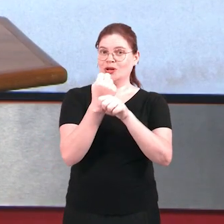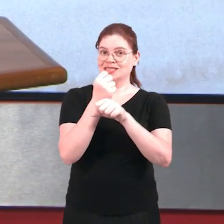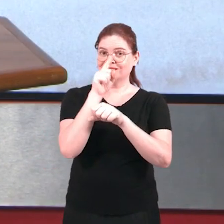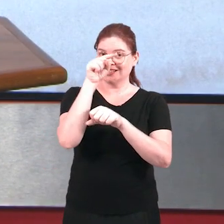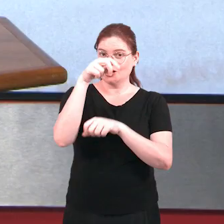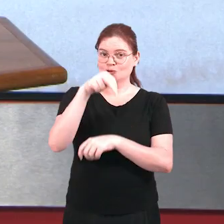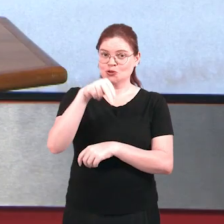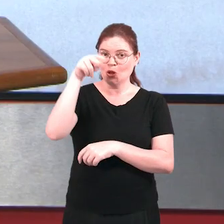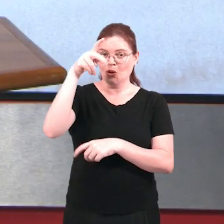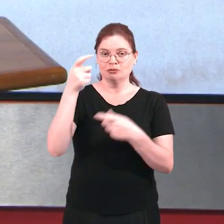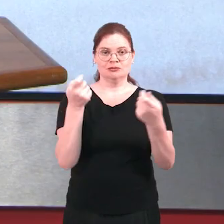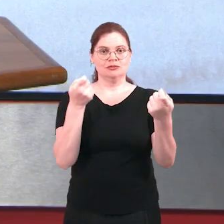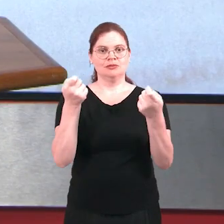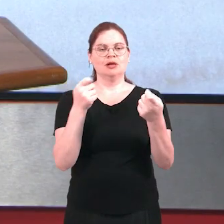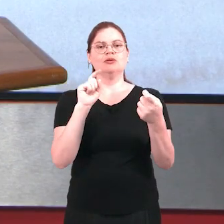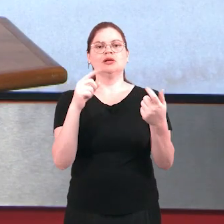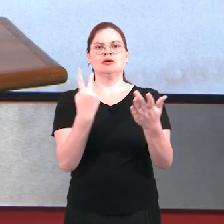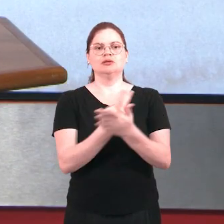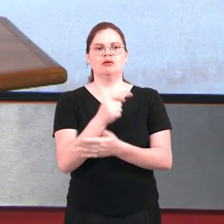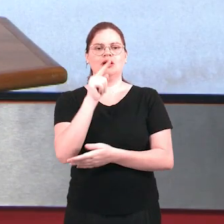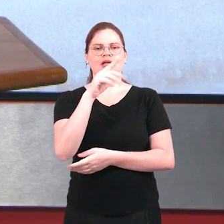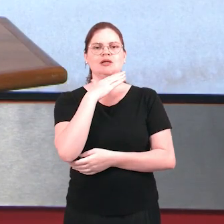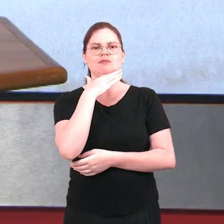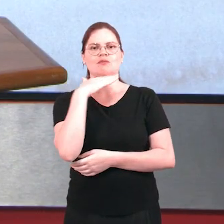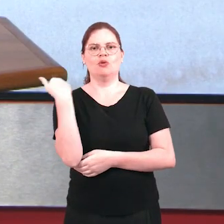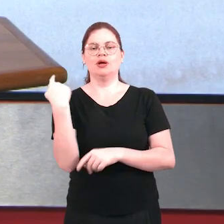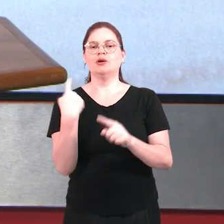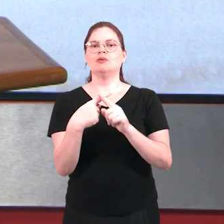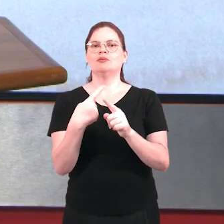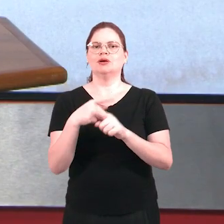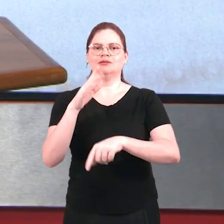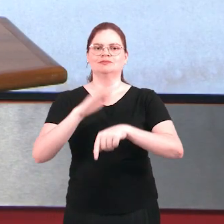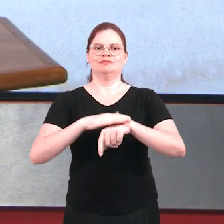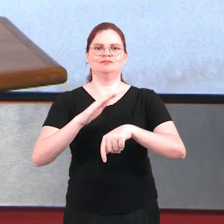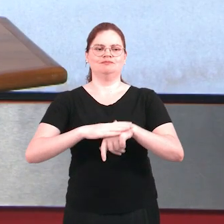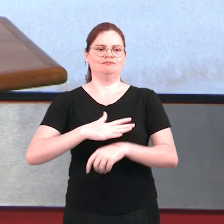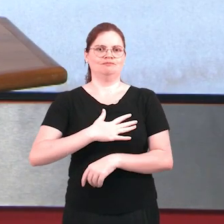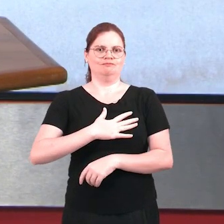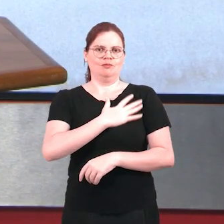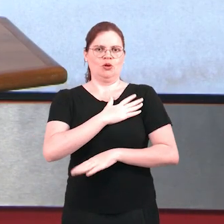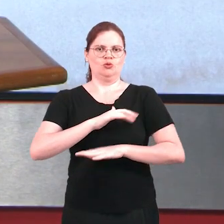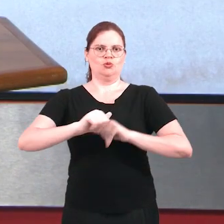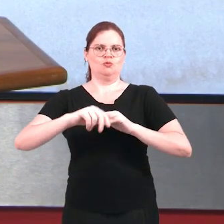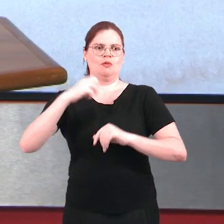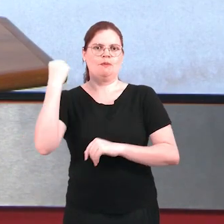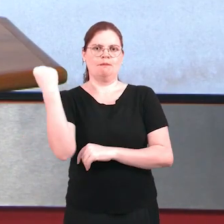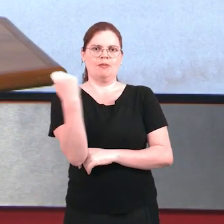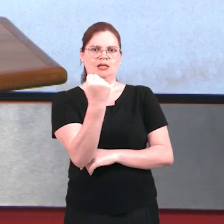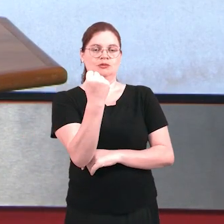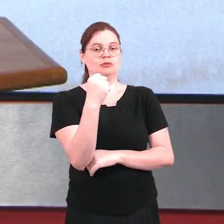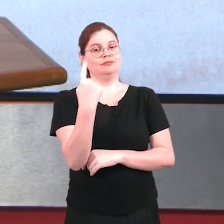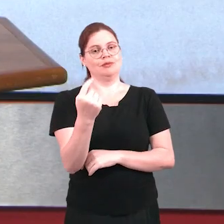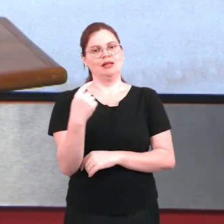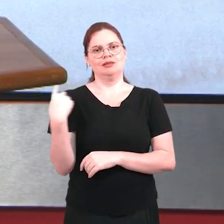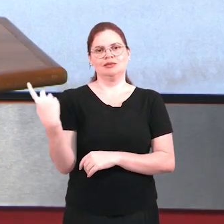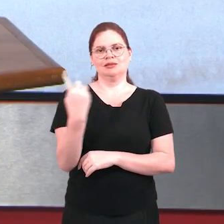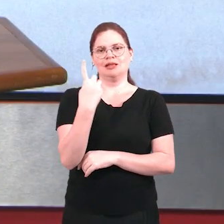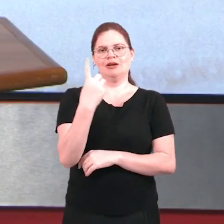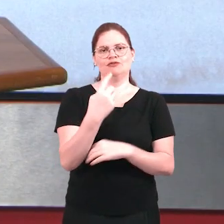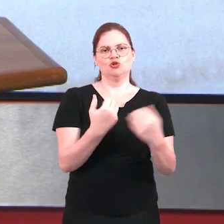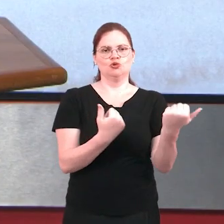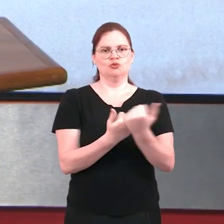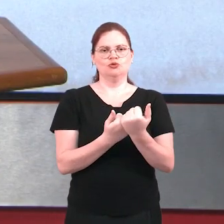governo, Isbosete foi assassinado por seus próprios capitães e Davi passou a reinar